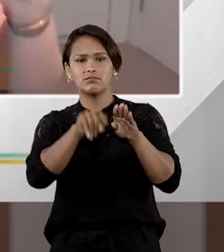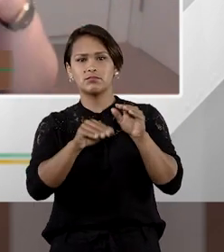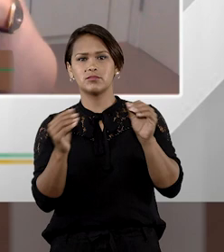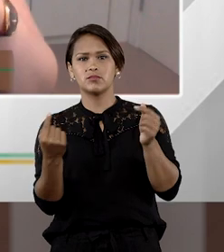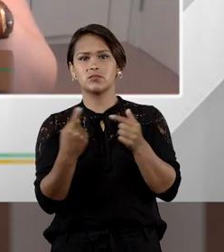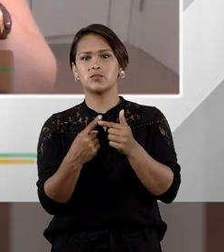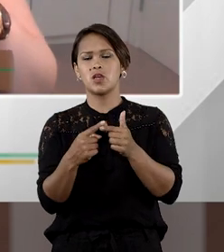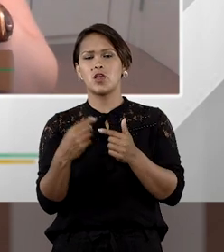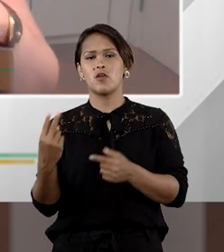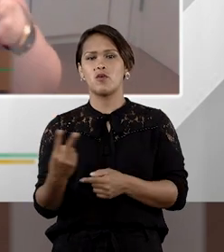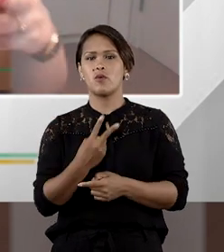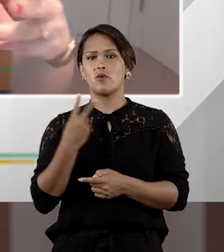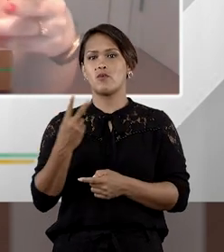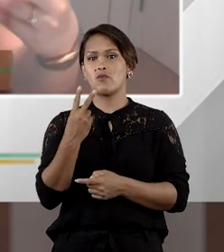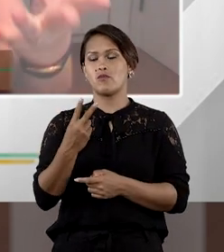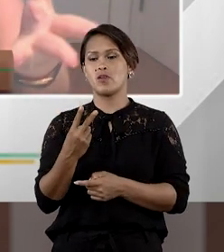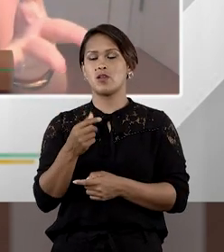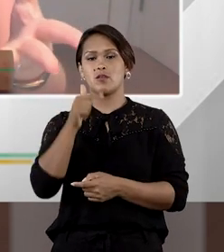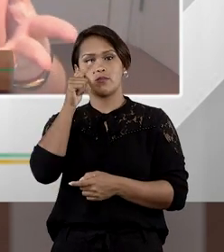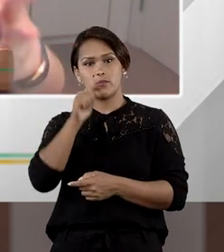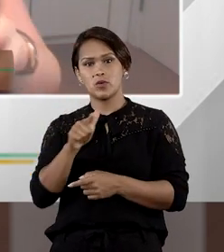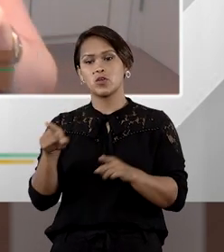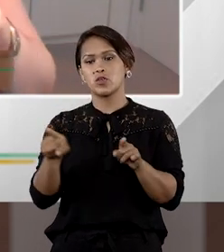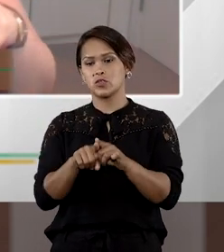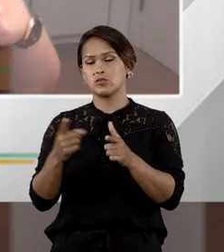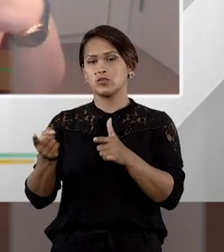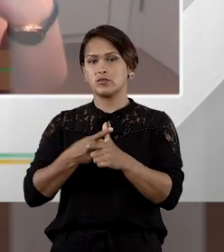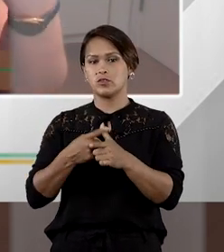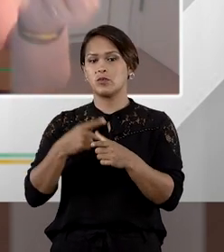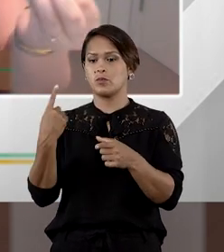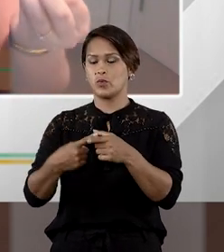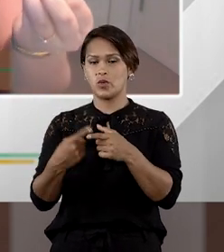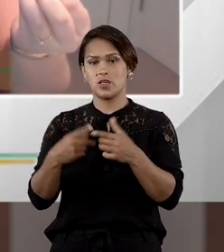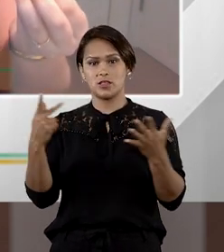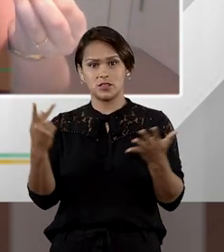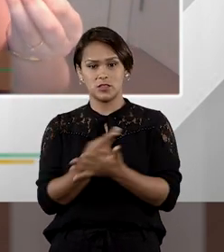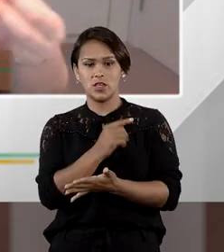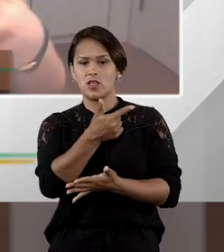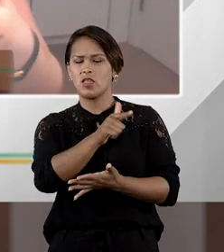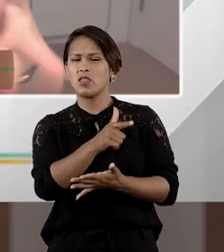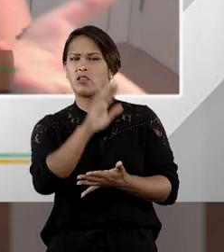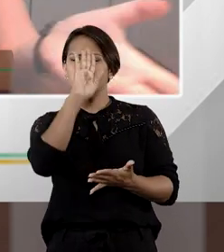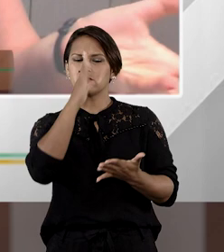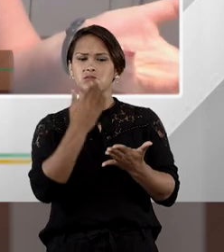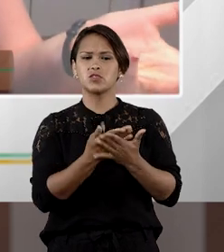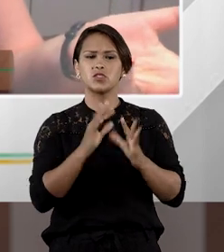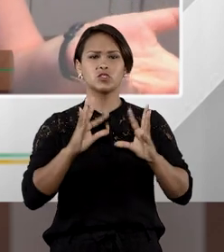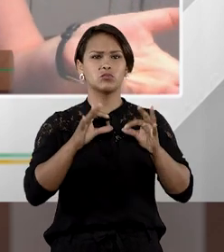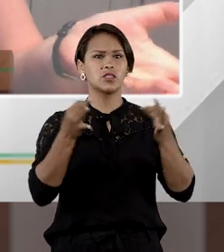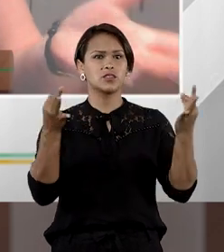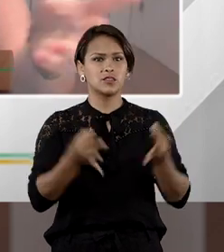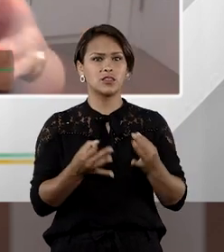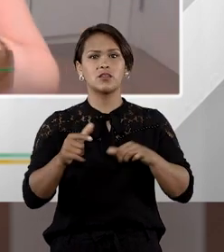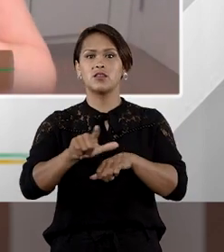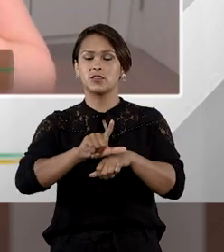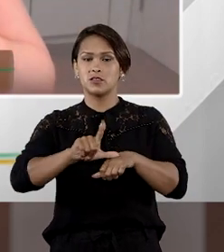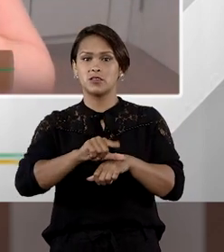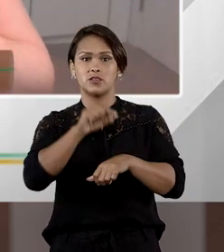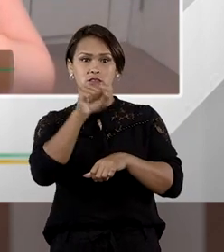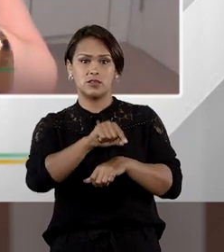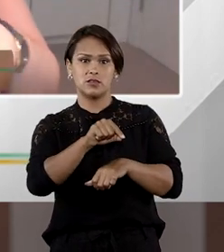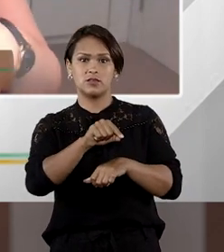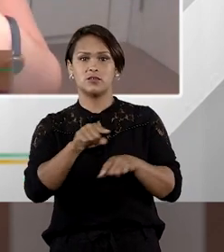aproximadamente quanto ganha o devedor, porque essa situação de não ter certeza é conhecida do legislador. Então,